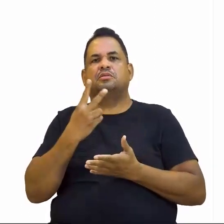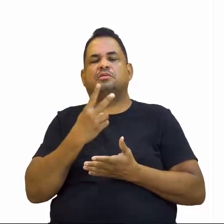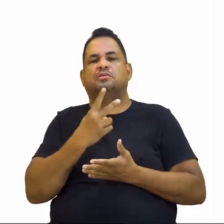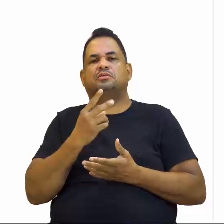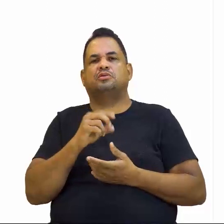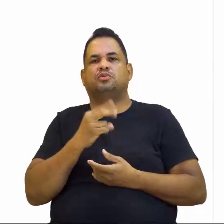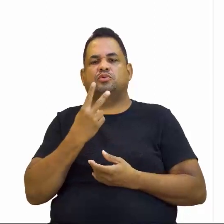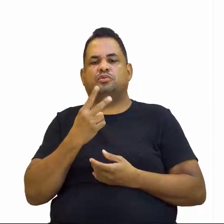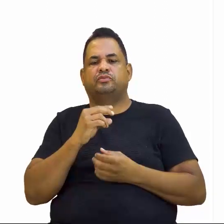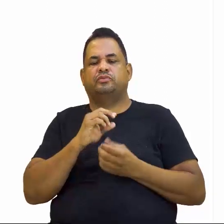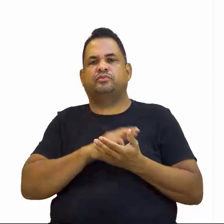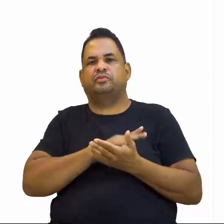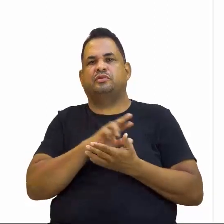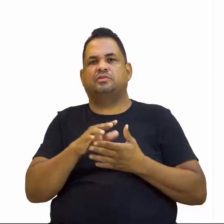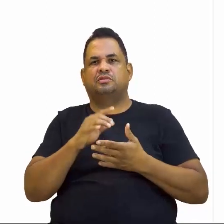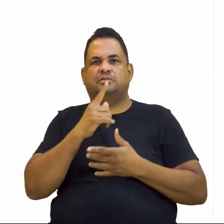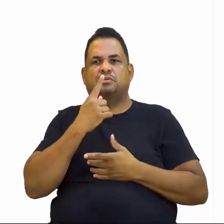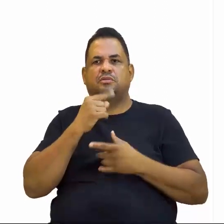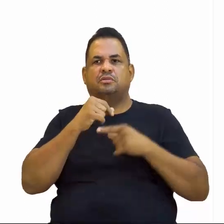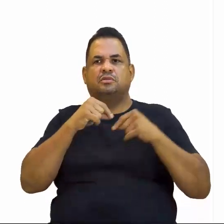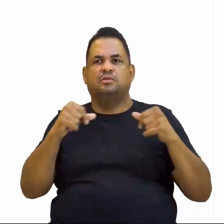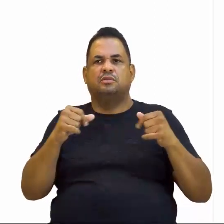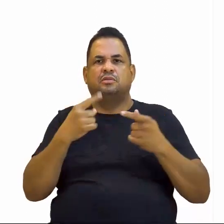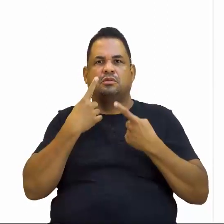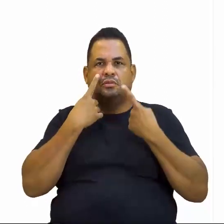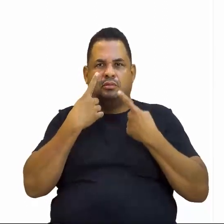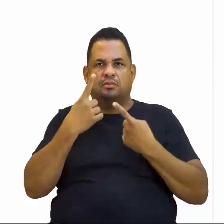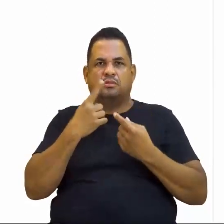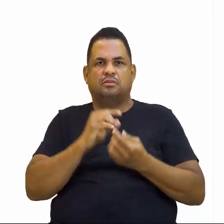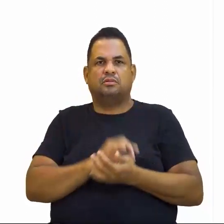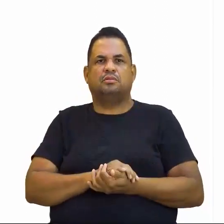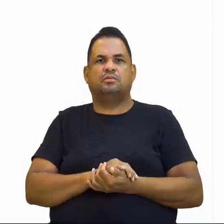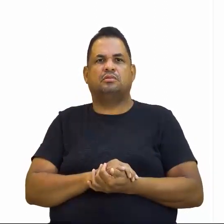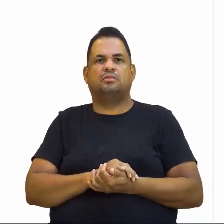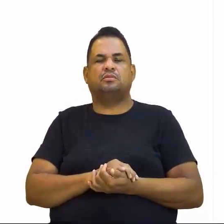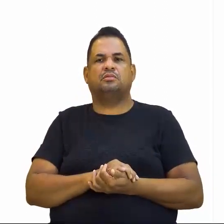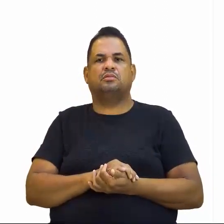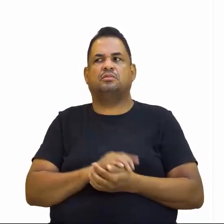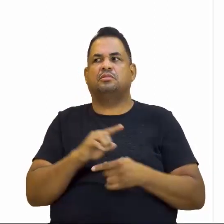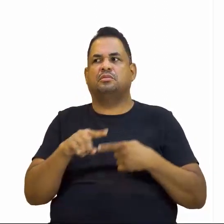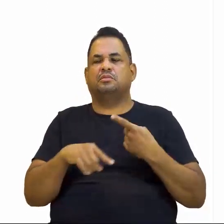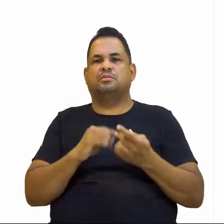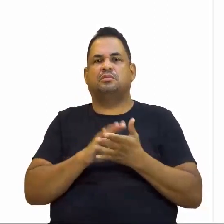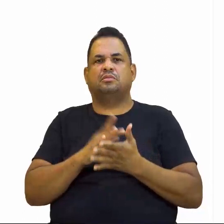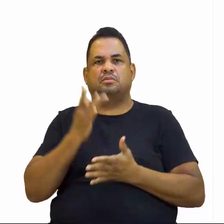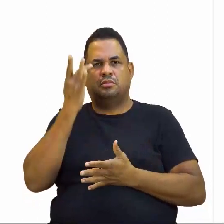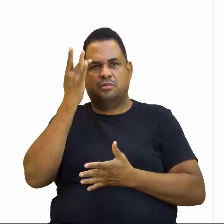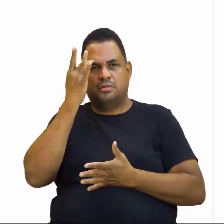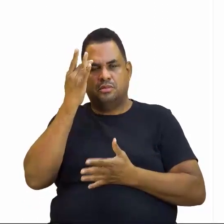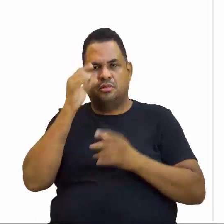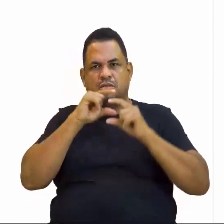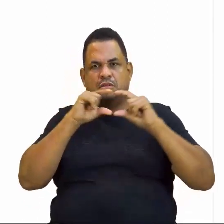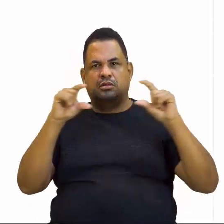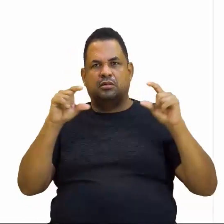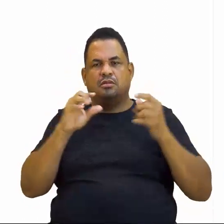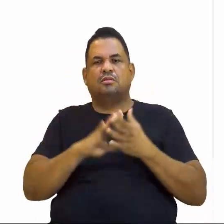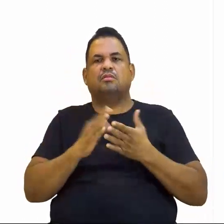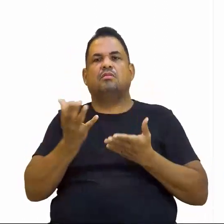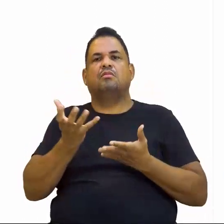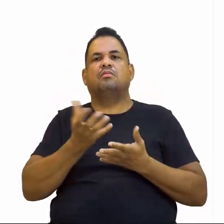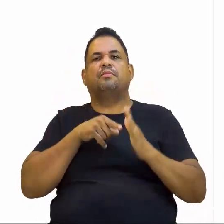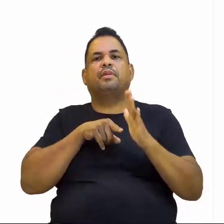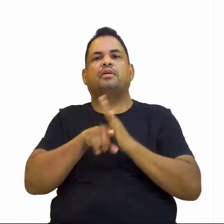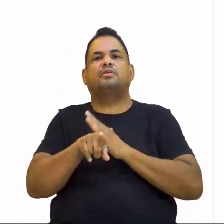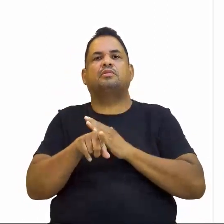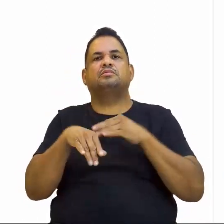sais. Identifique-os e dê suas respectivas fórmulas. E aí ele quer que você